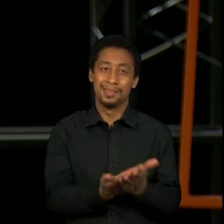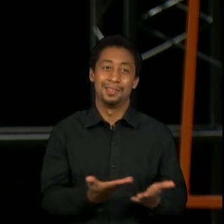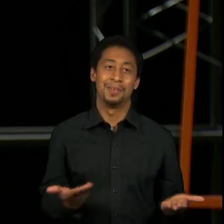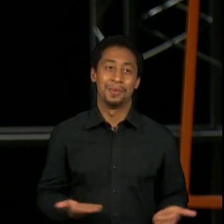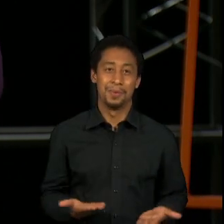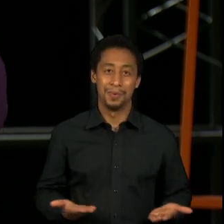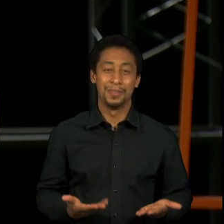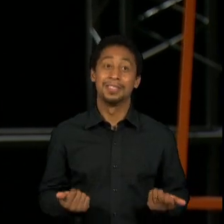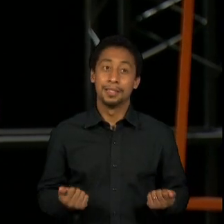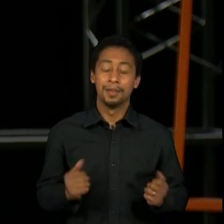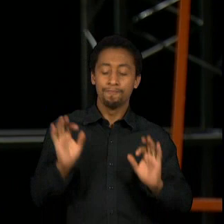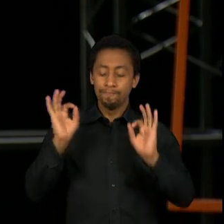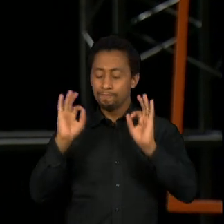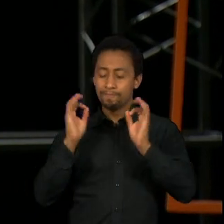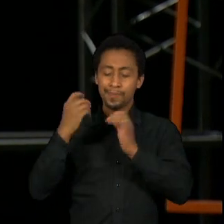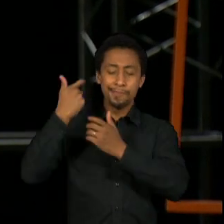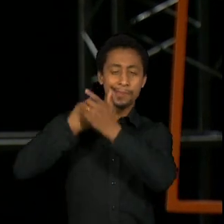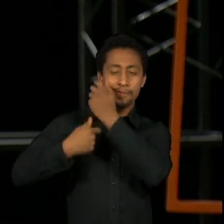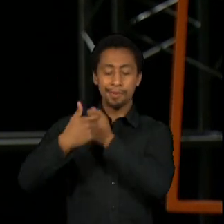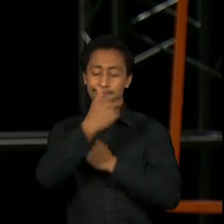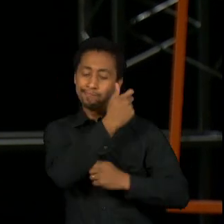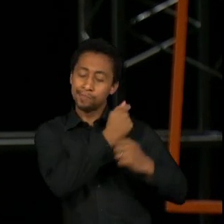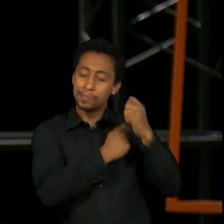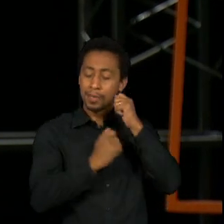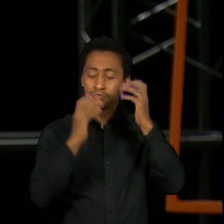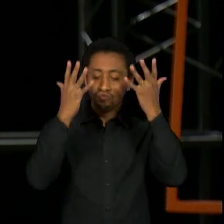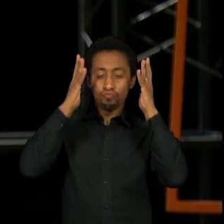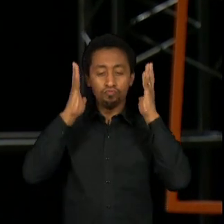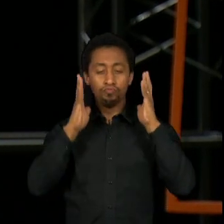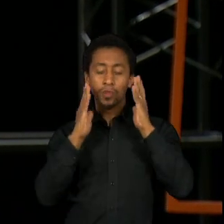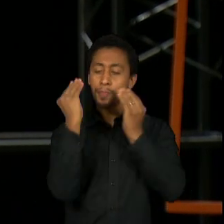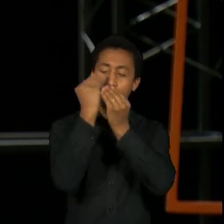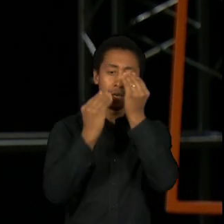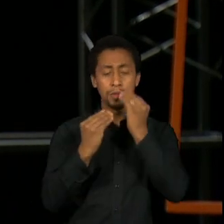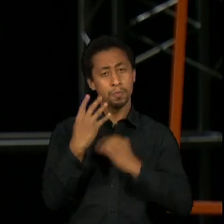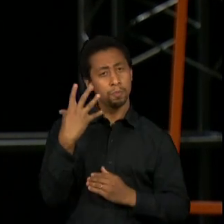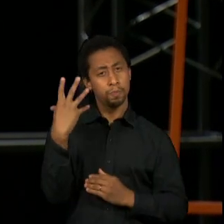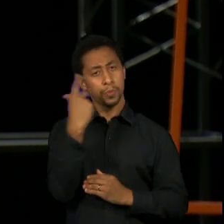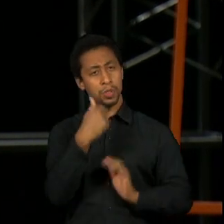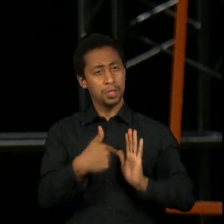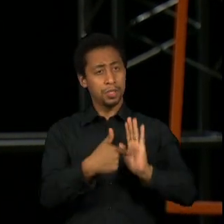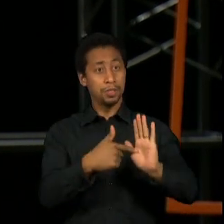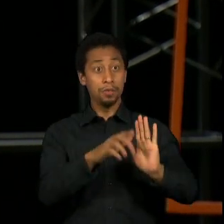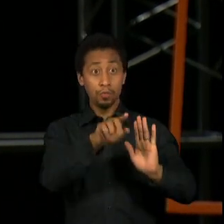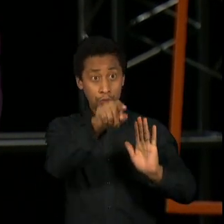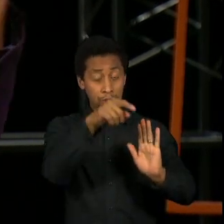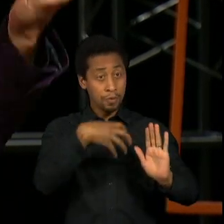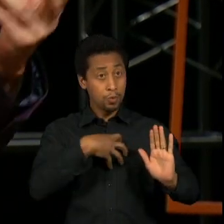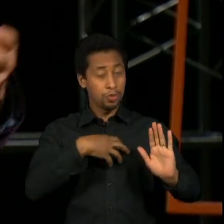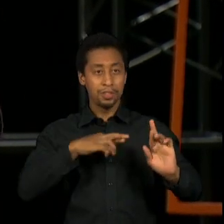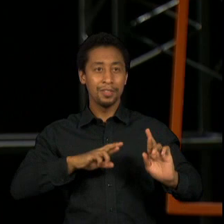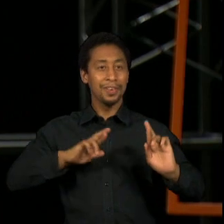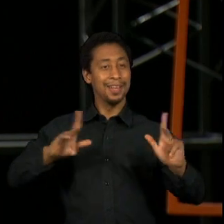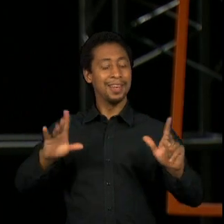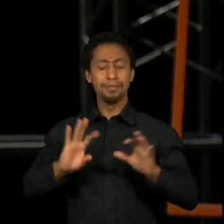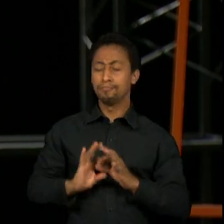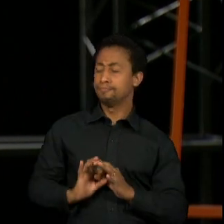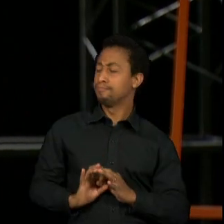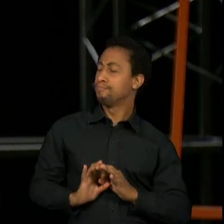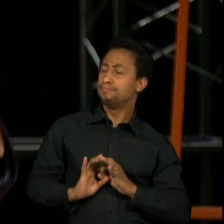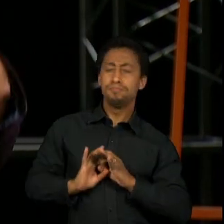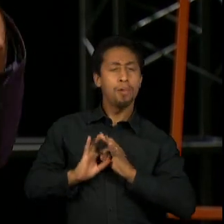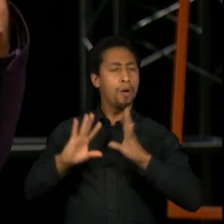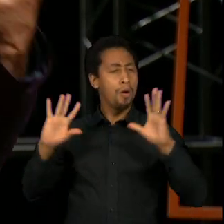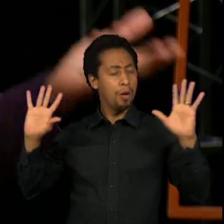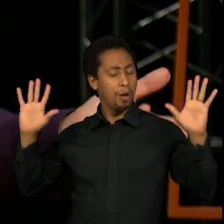bonitinhas, arrumadinhas, penteadinhas, maquiadinhas. Você veio com um padrão de beleza completamente diferente. Aquela mulher mais solta,